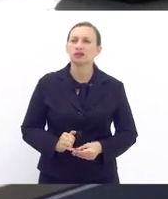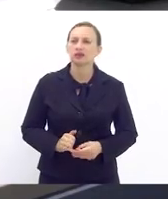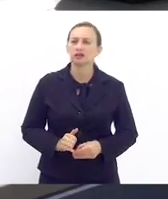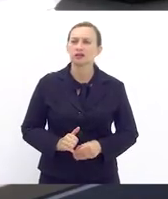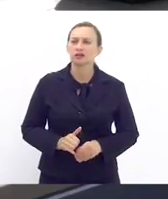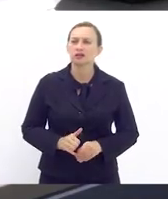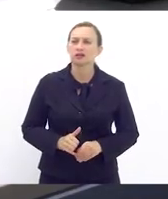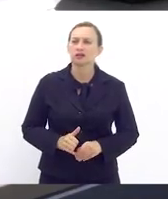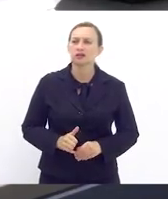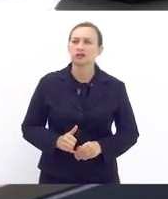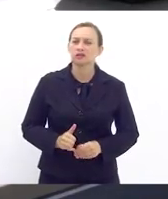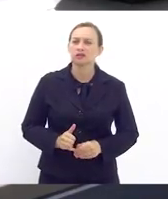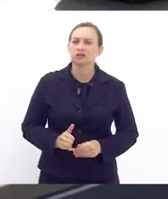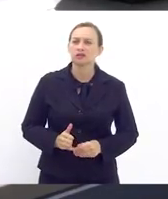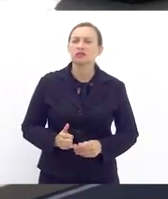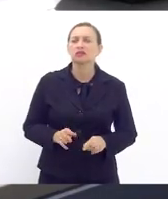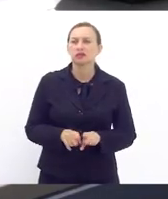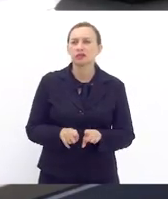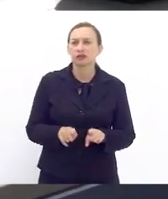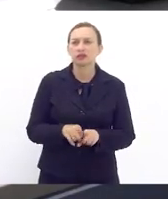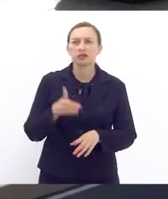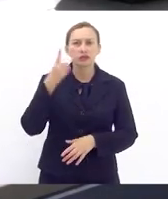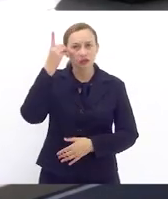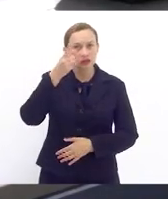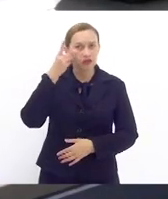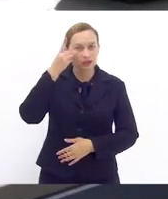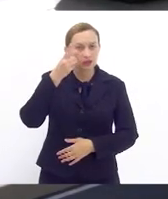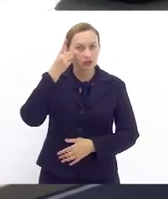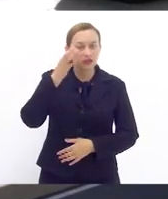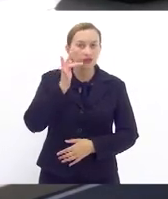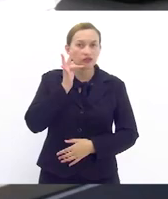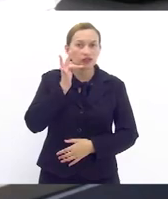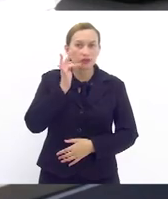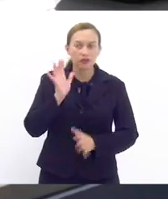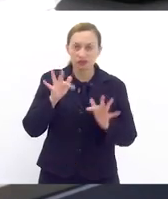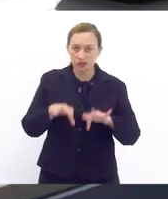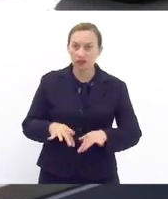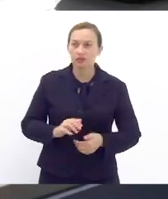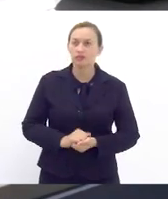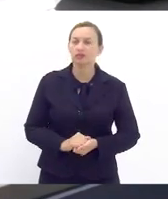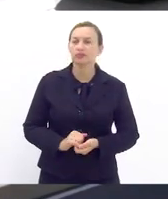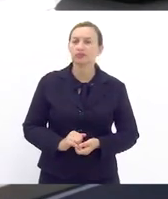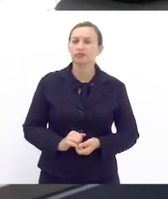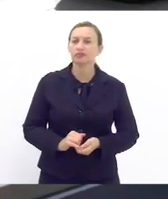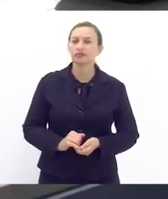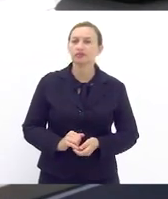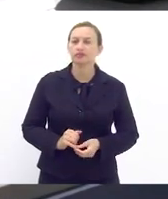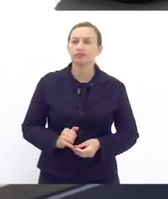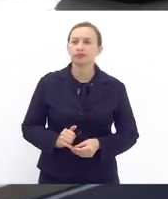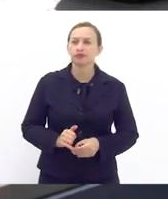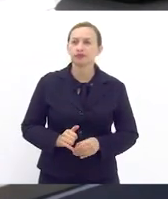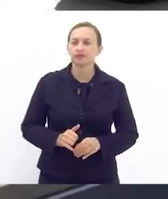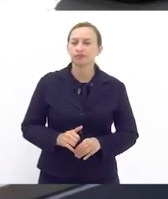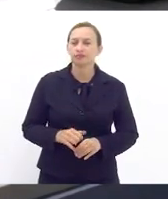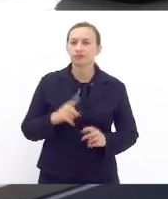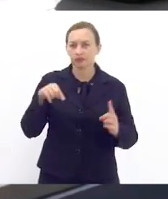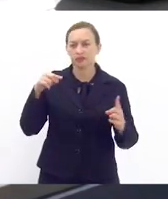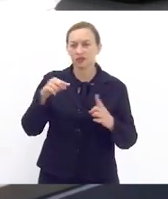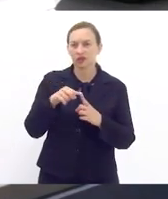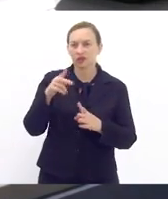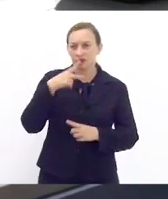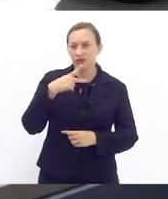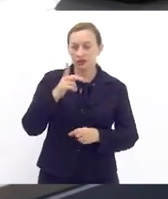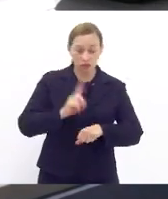eu vou passar também aqui para o deputado Jorge Felipe ao final por favor pedindo objetividade